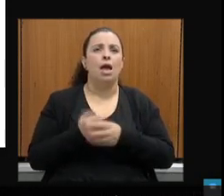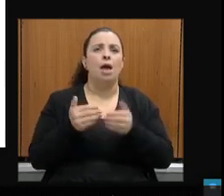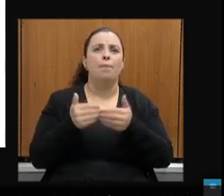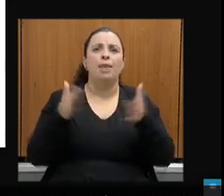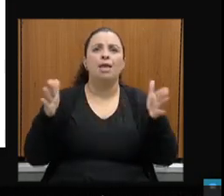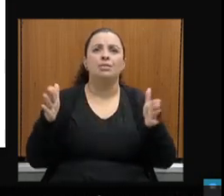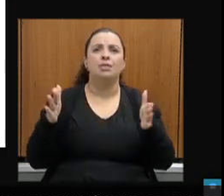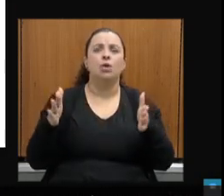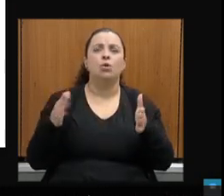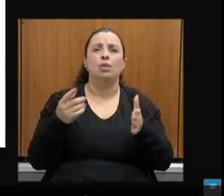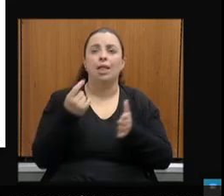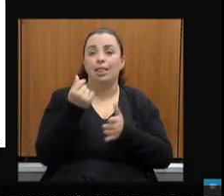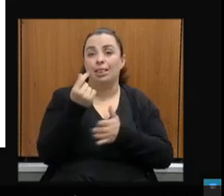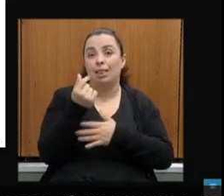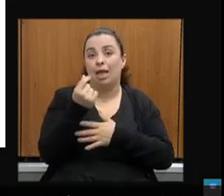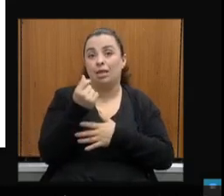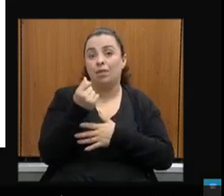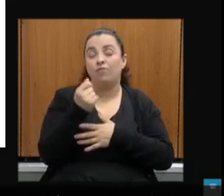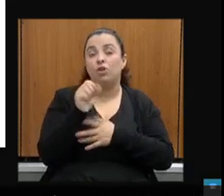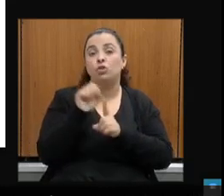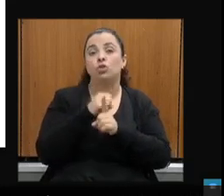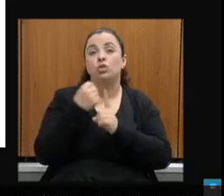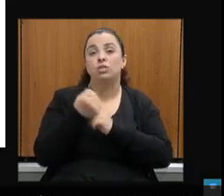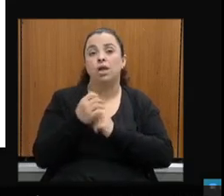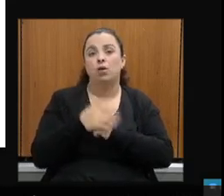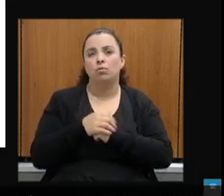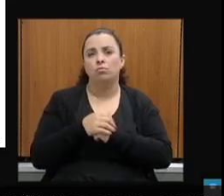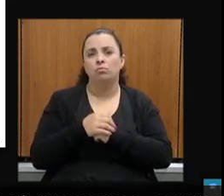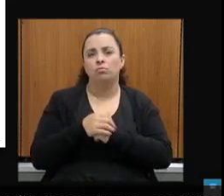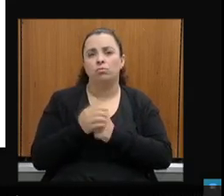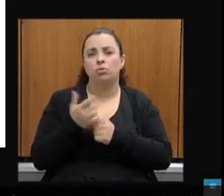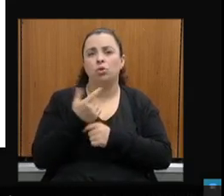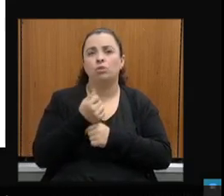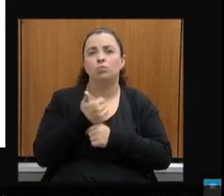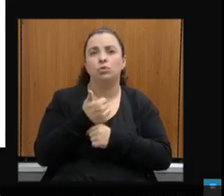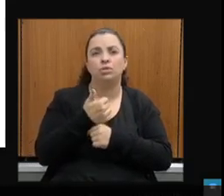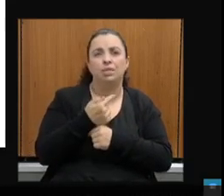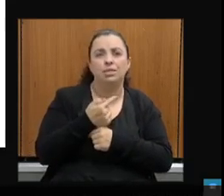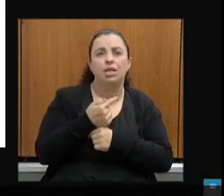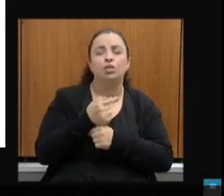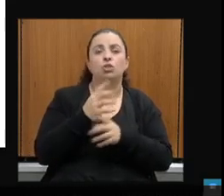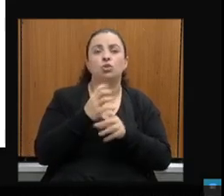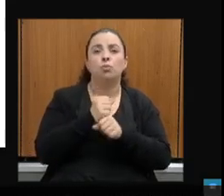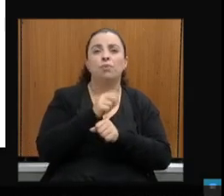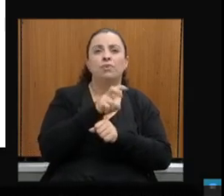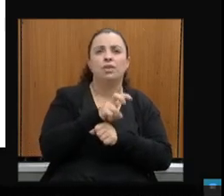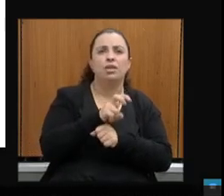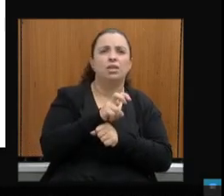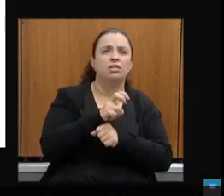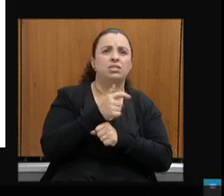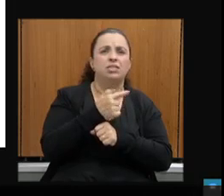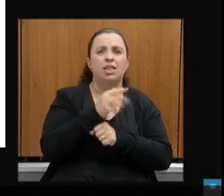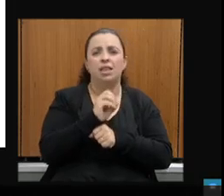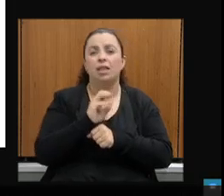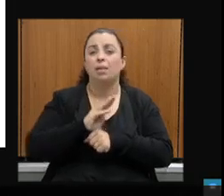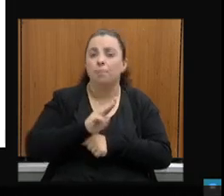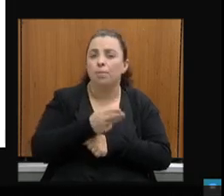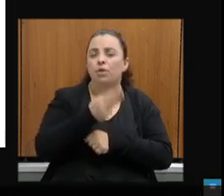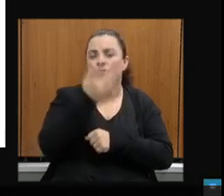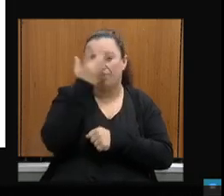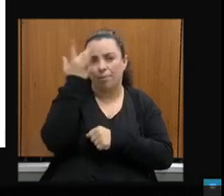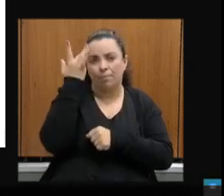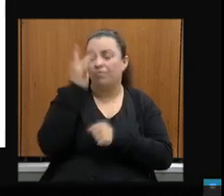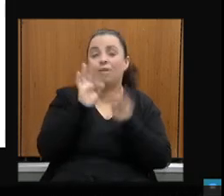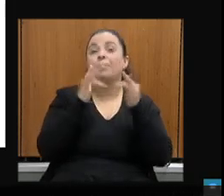veja em 2017 tinha 570 mil famílias nós superamos 1 milhão de famílias então a gente